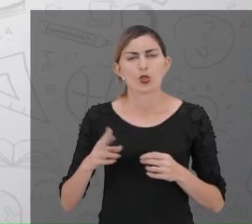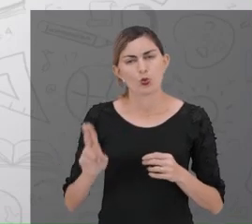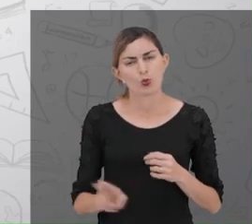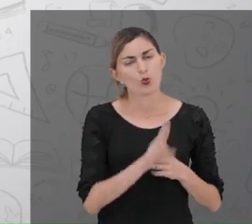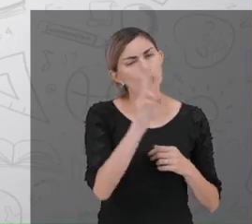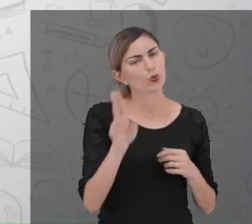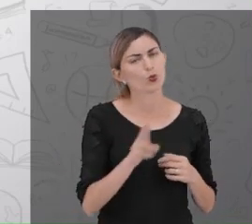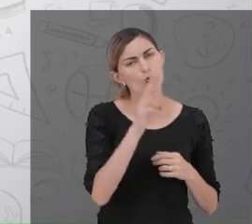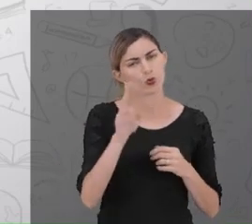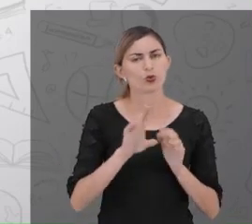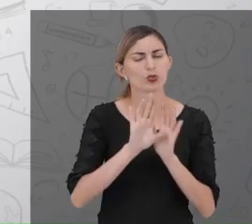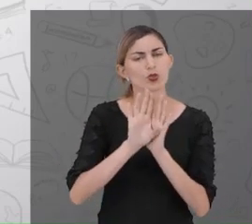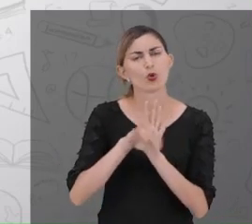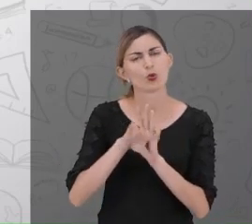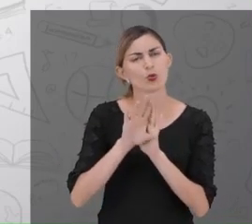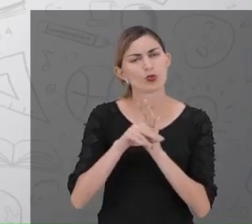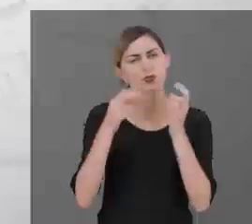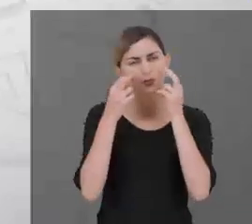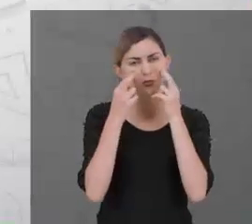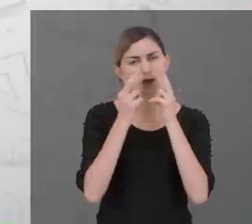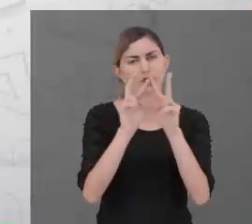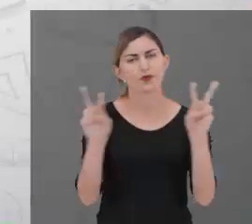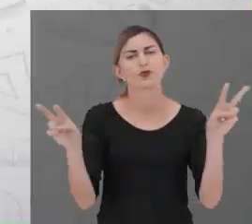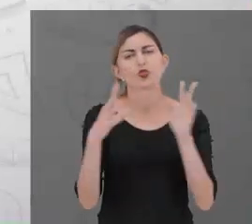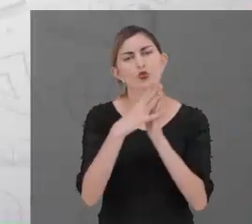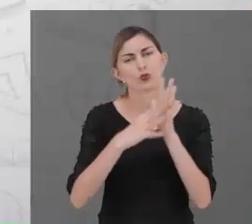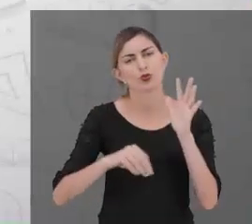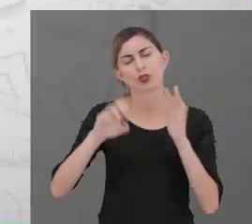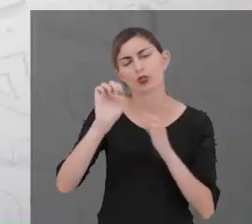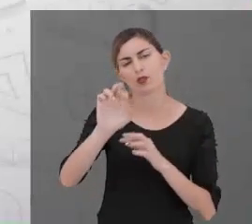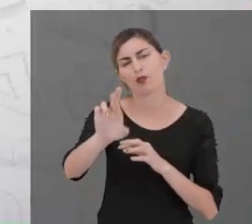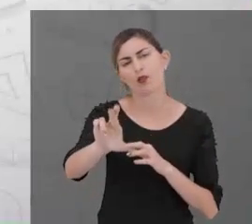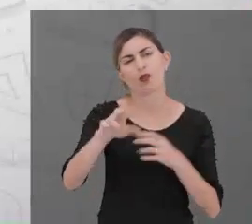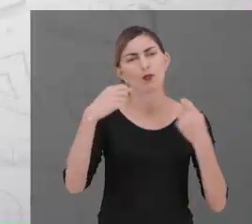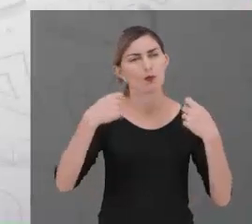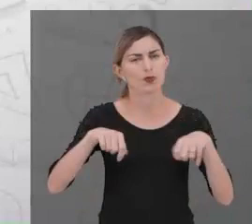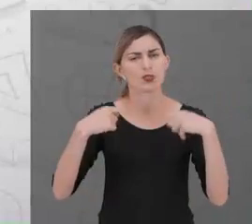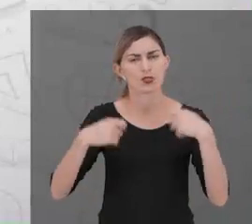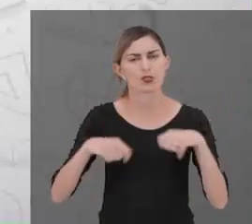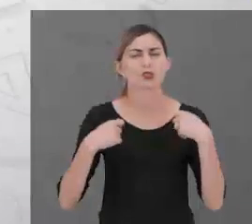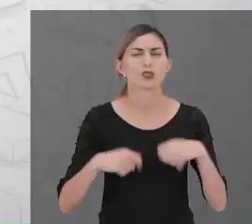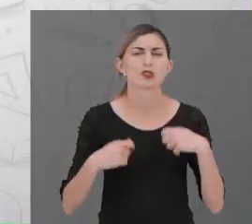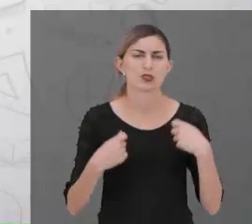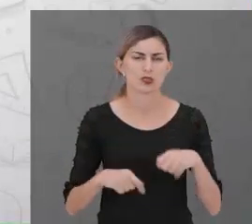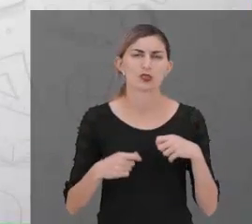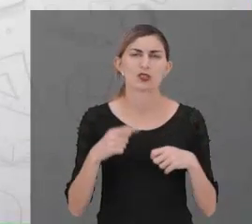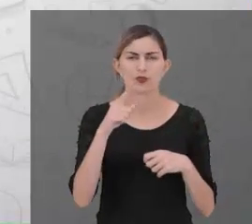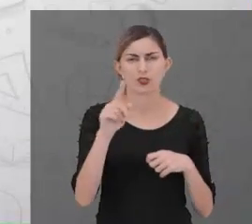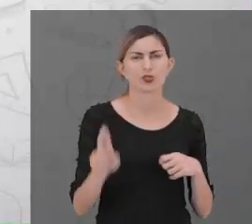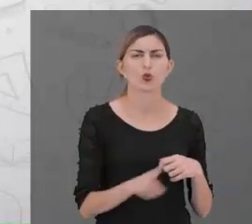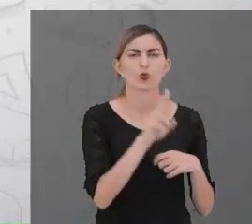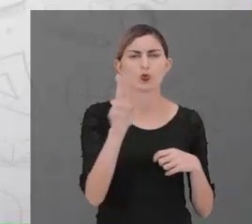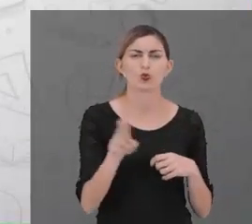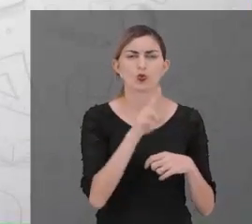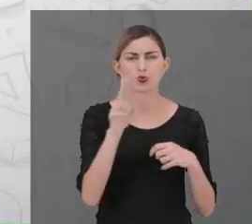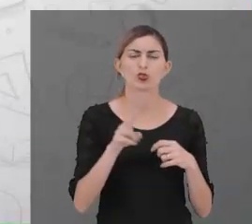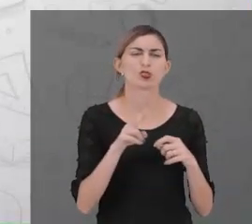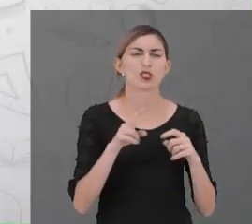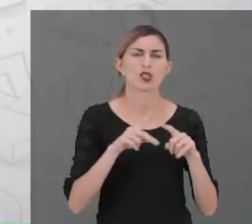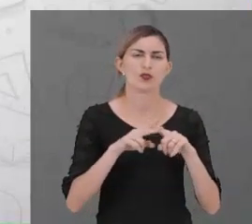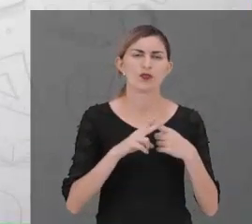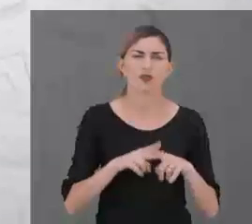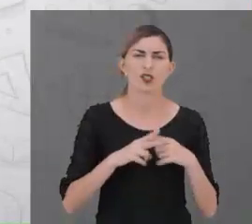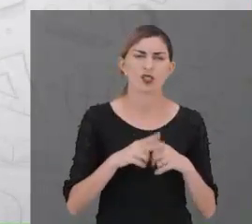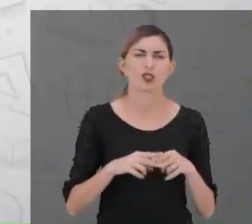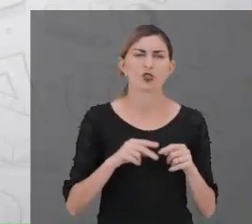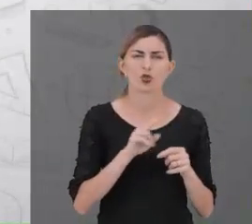Para que você utilize os conceitos vistos do modelo ER, é necessário que você faça uso